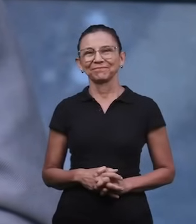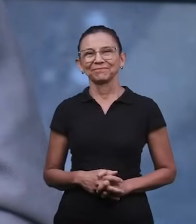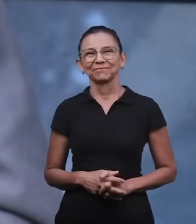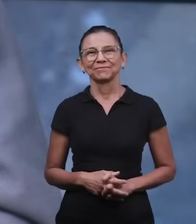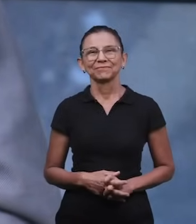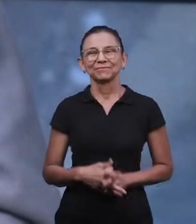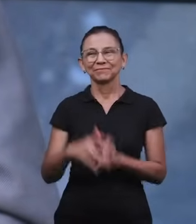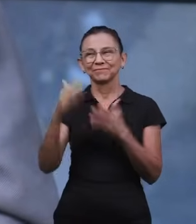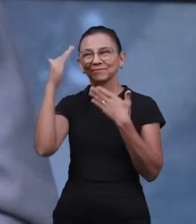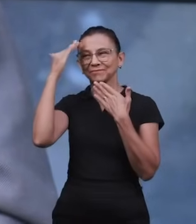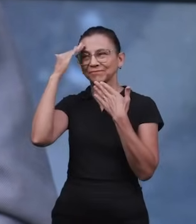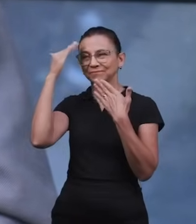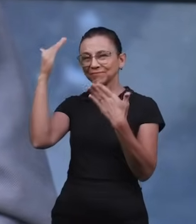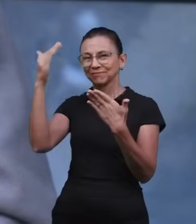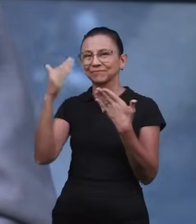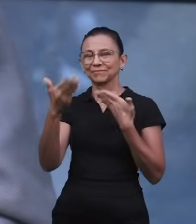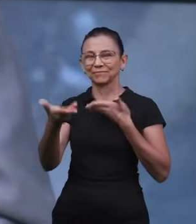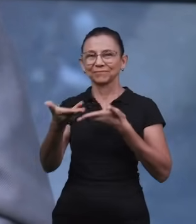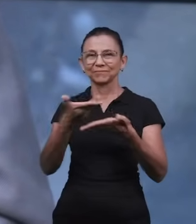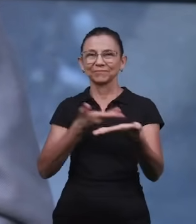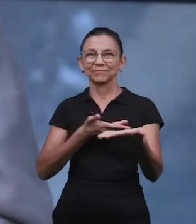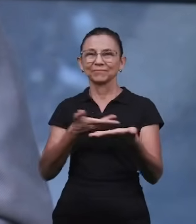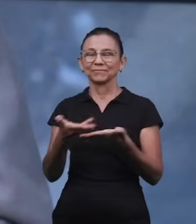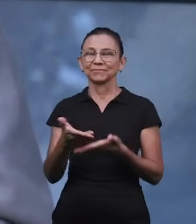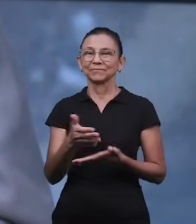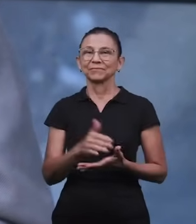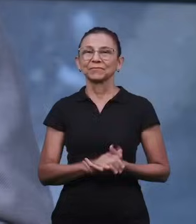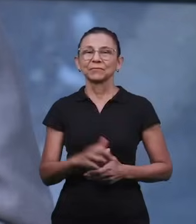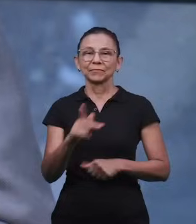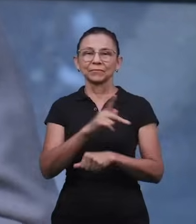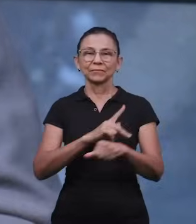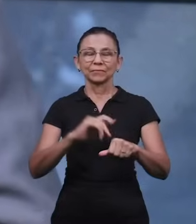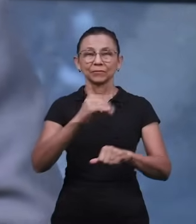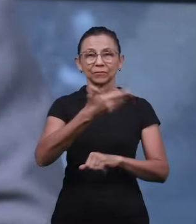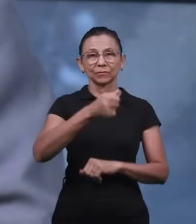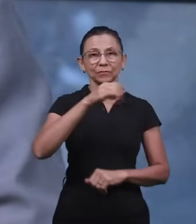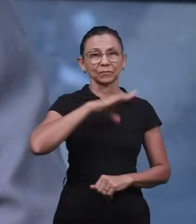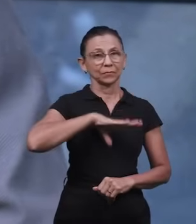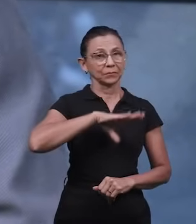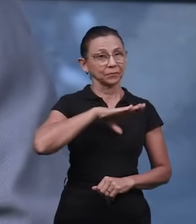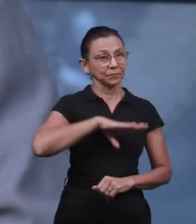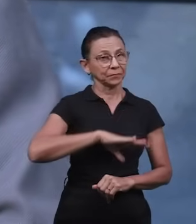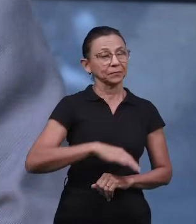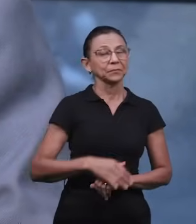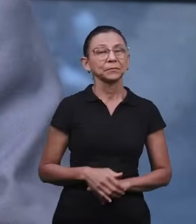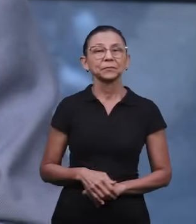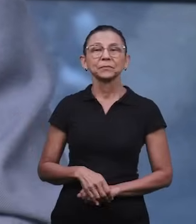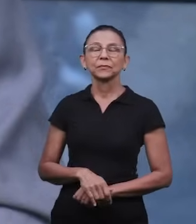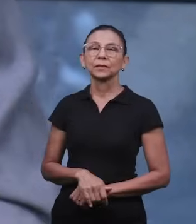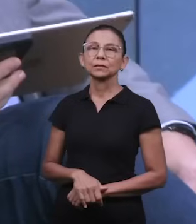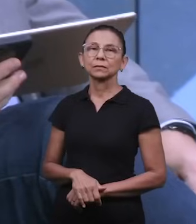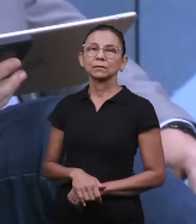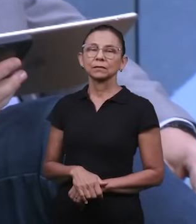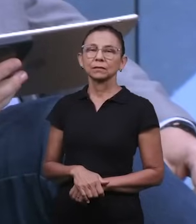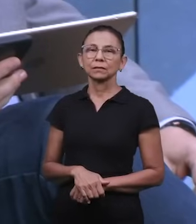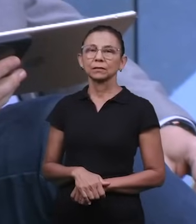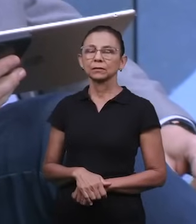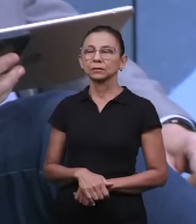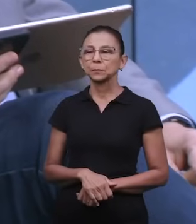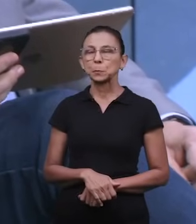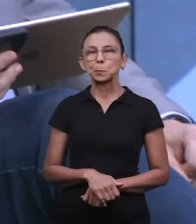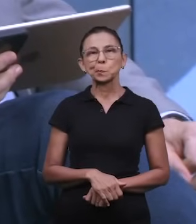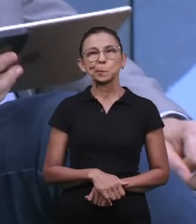obrigado pela sua participação de Portugal, né, do nosso irmão Abner de Queluz, lá em Portugal.